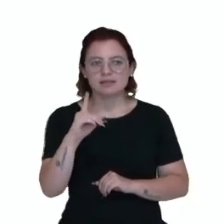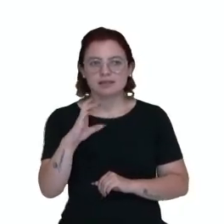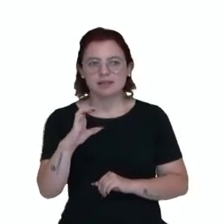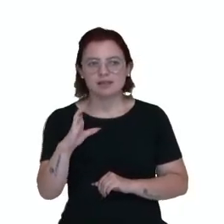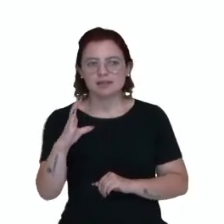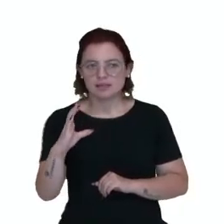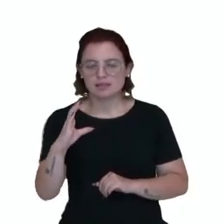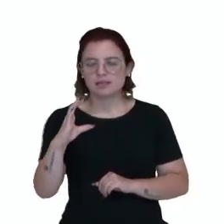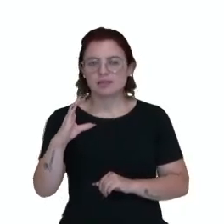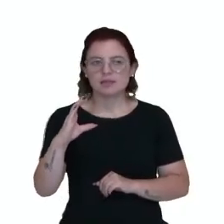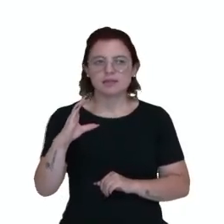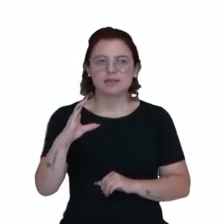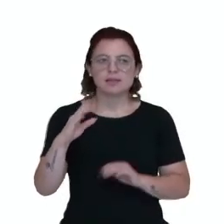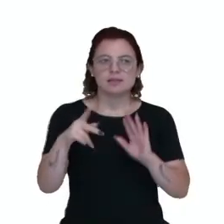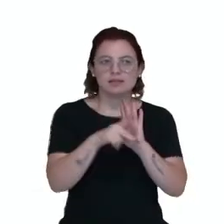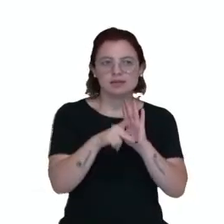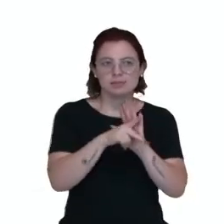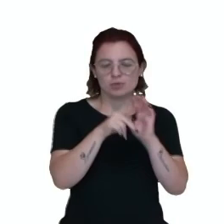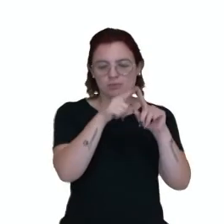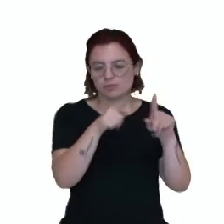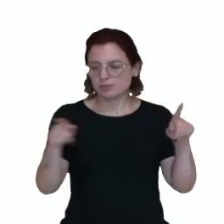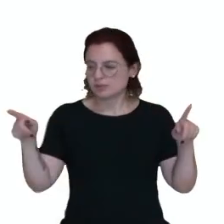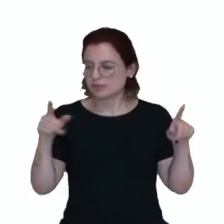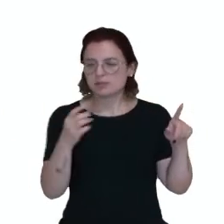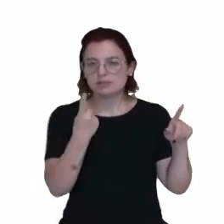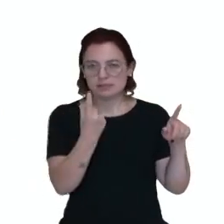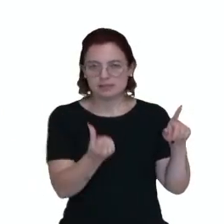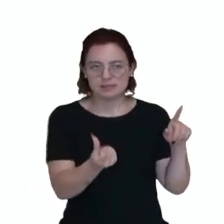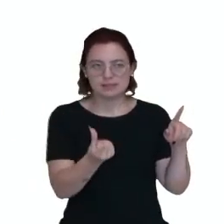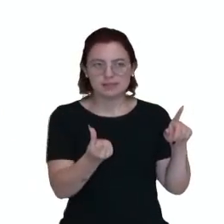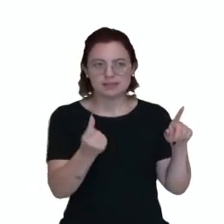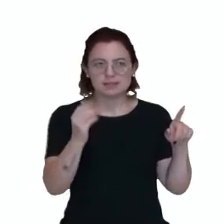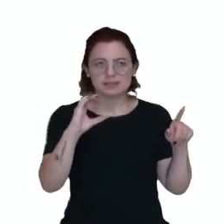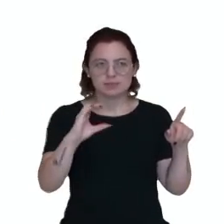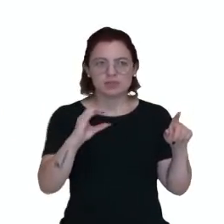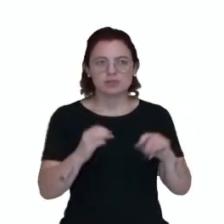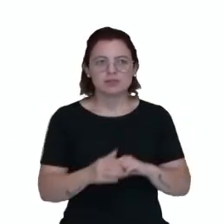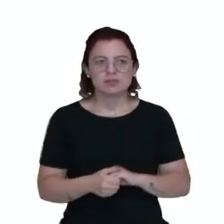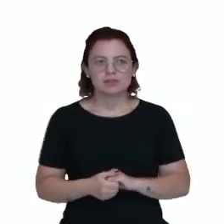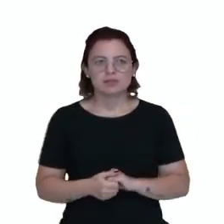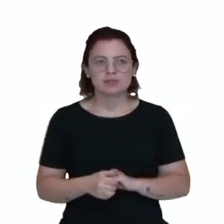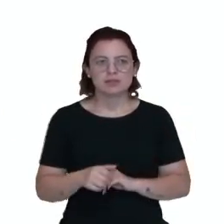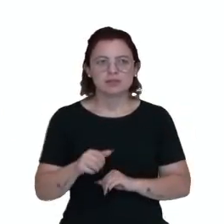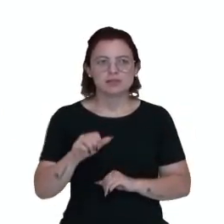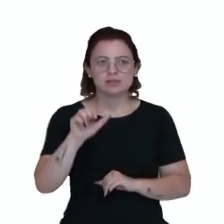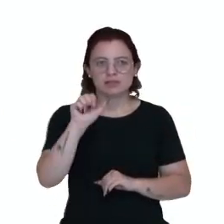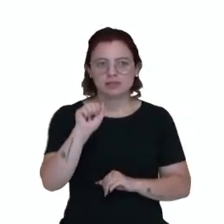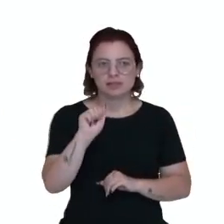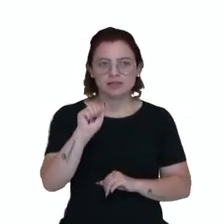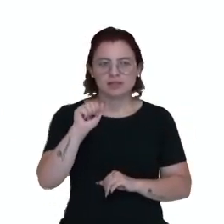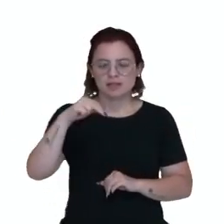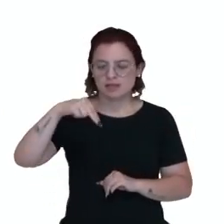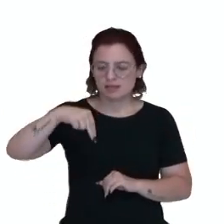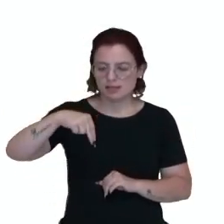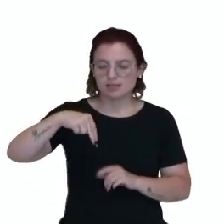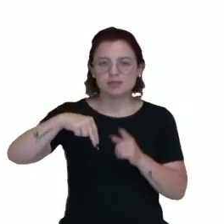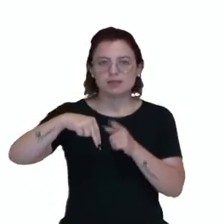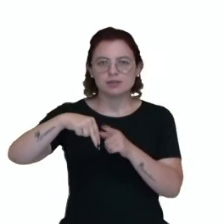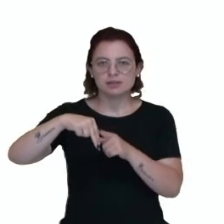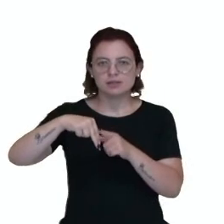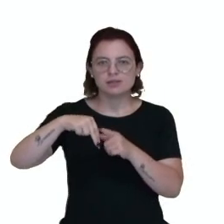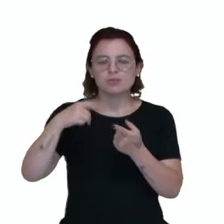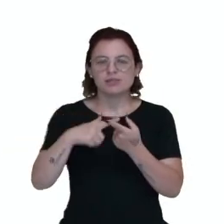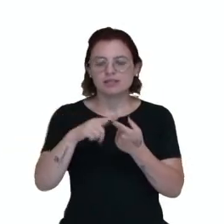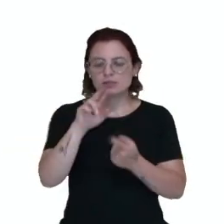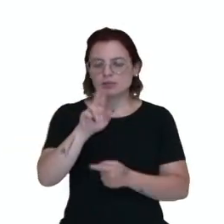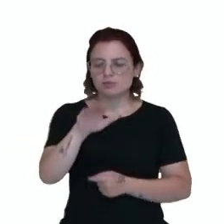Hexadec é o prefixo que indica 16 carbonos e AN, porque um